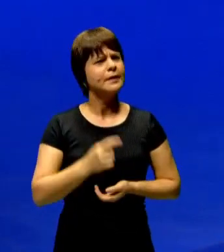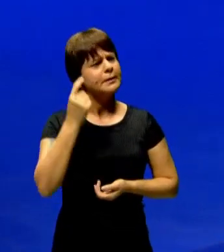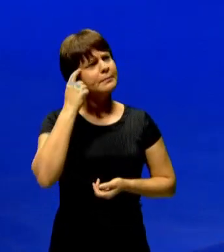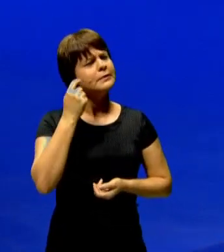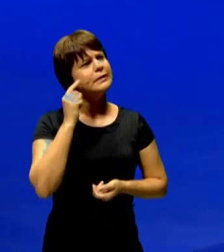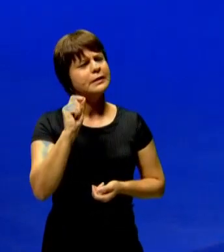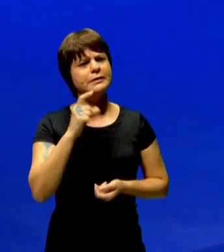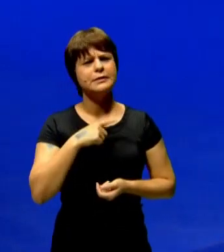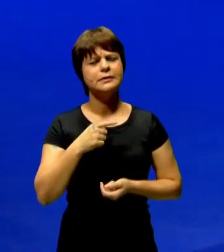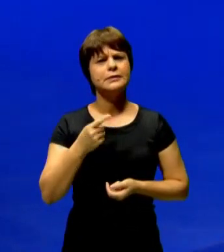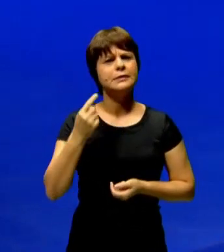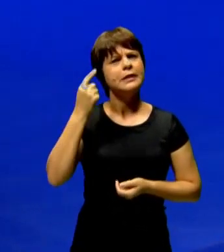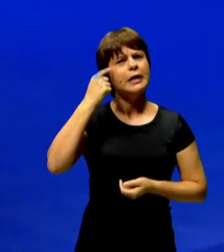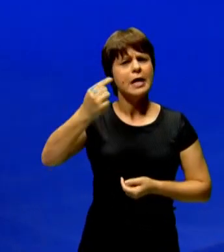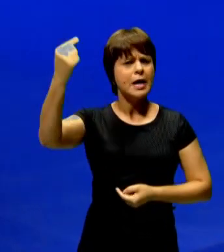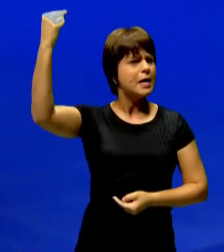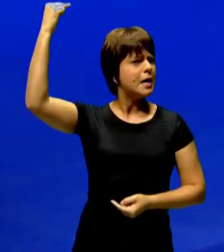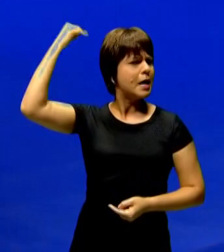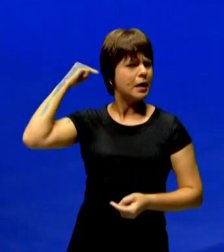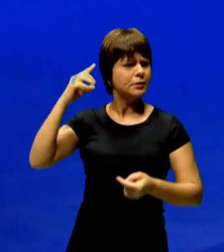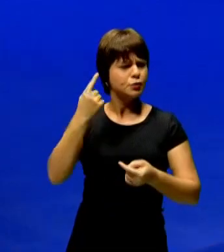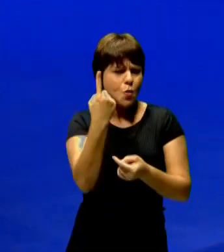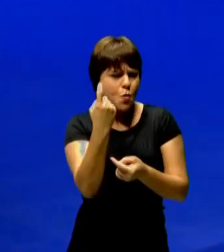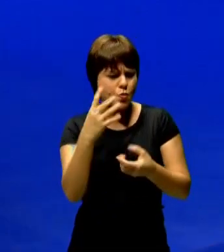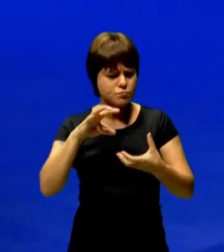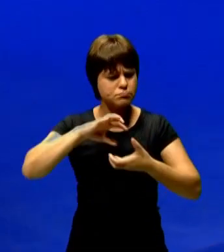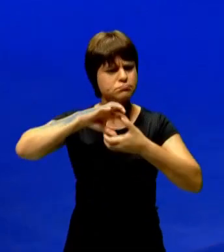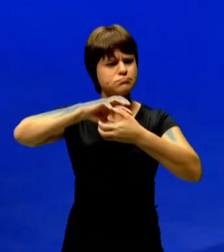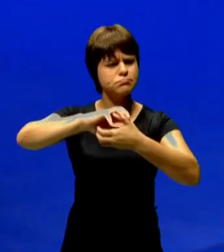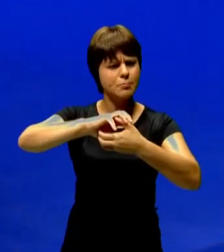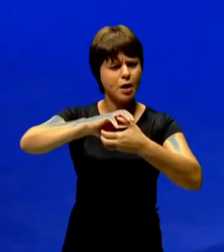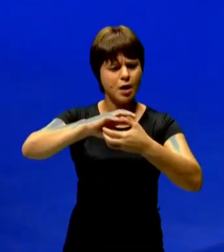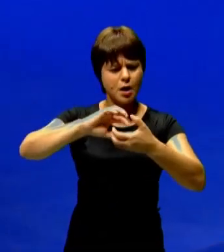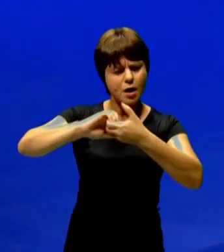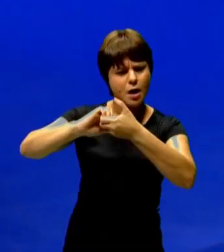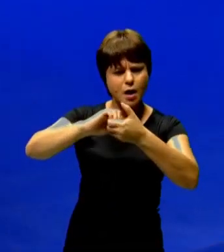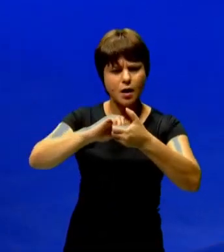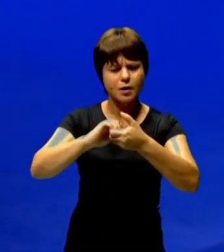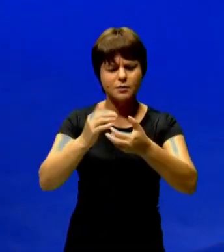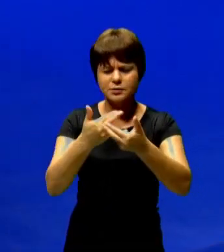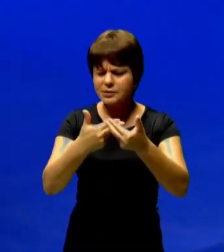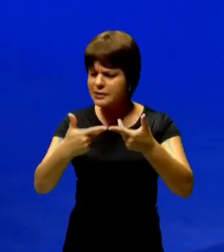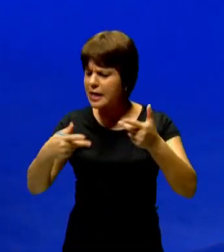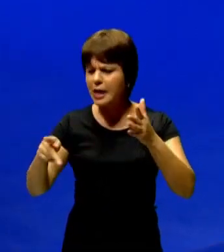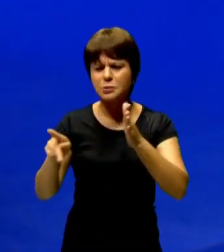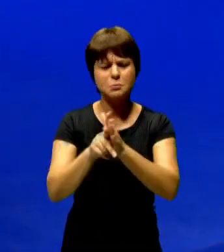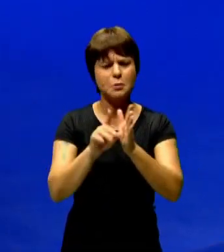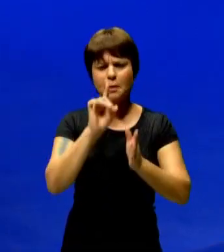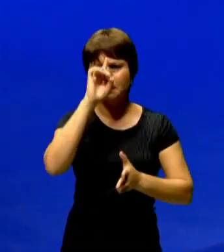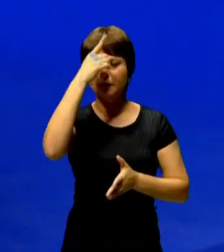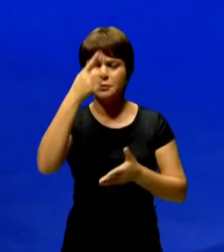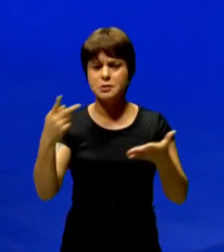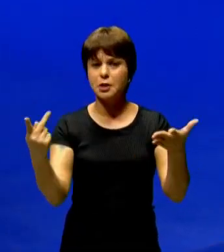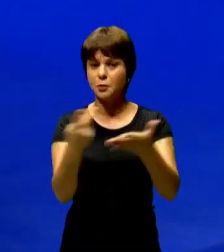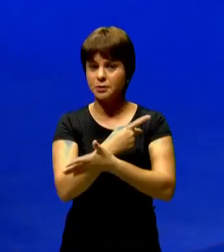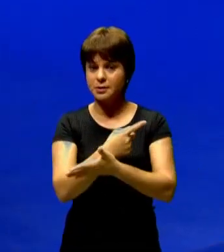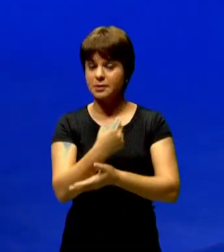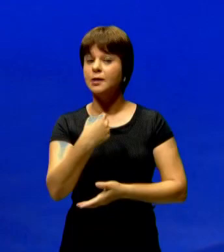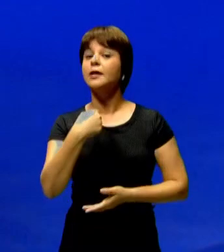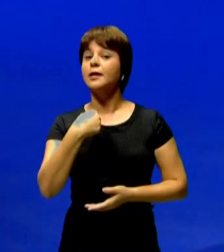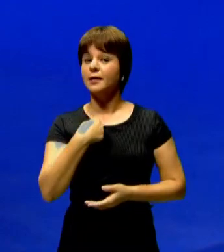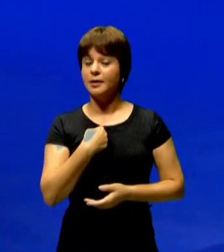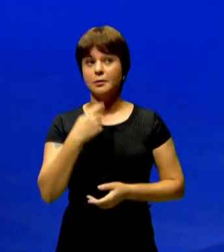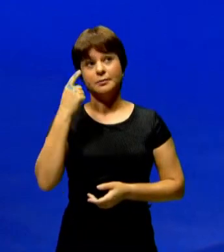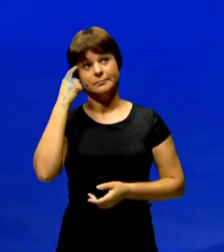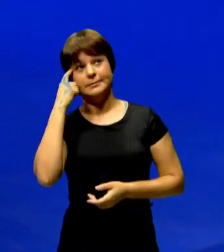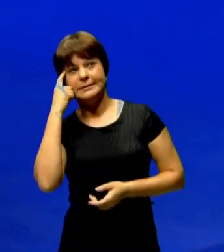estava naquele continente único, uma série de relações ecológicas estavam acontecendo. Eu tenho